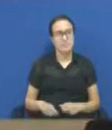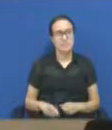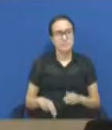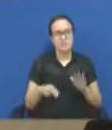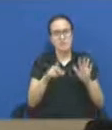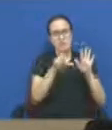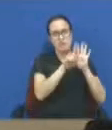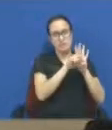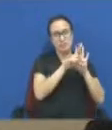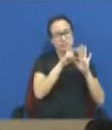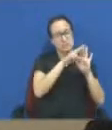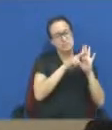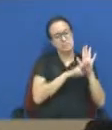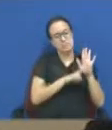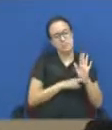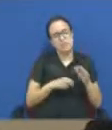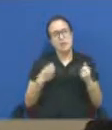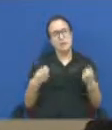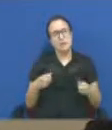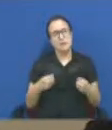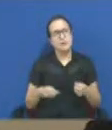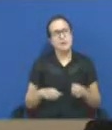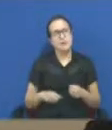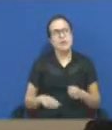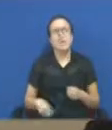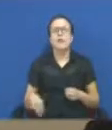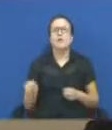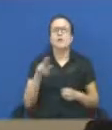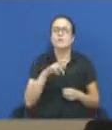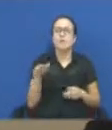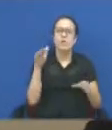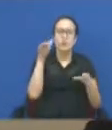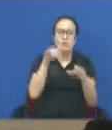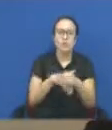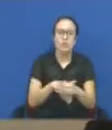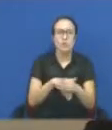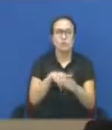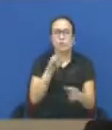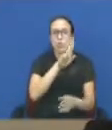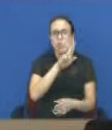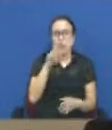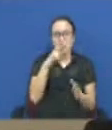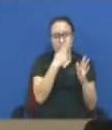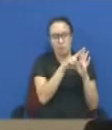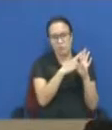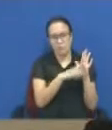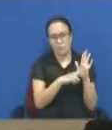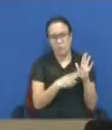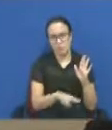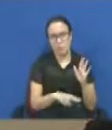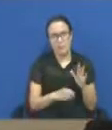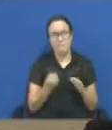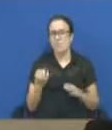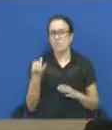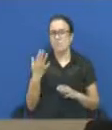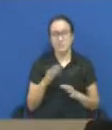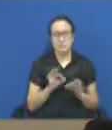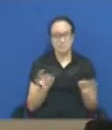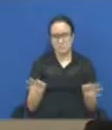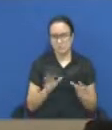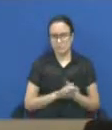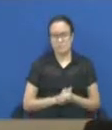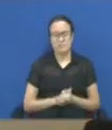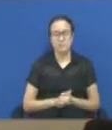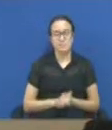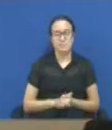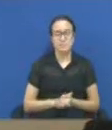legislativo determina que o projeto seja apreciado em votação nominal. Porém, o quórum é o quórum de maioria simples para sua aprovação. Portanto, ao